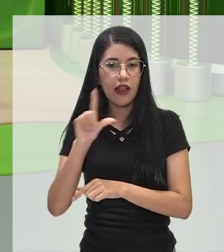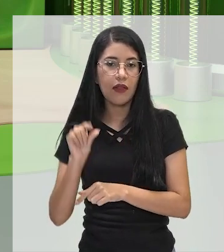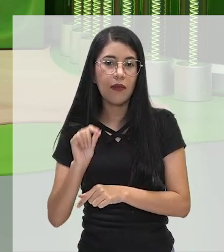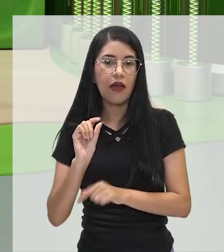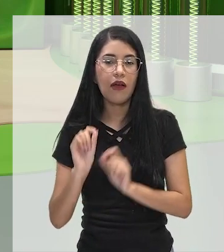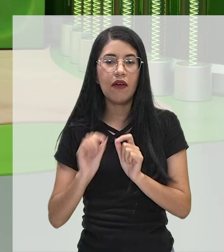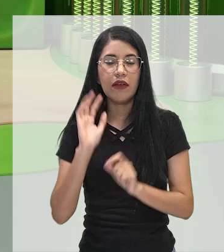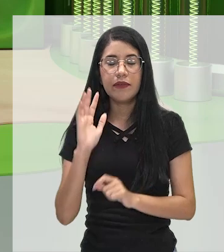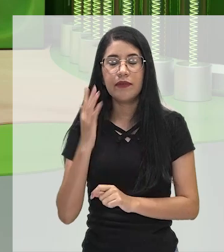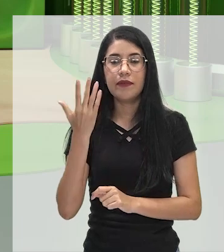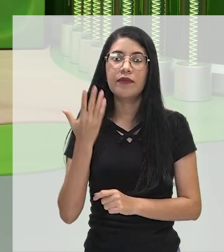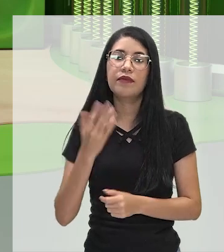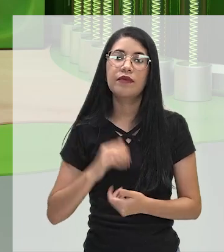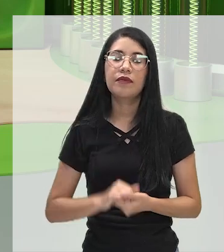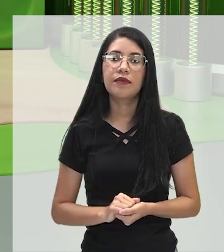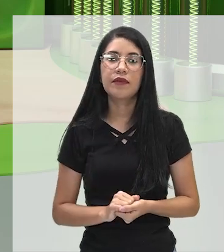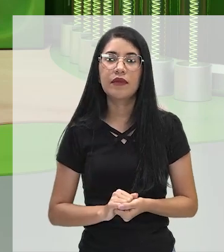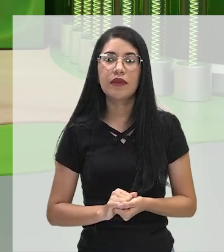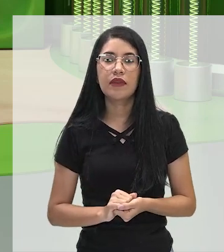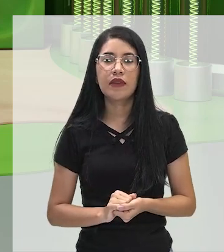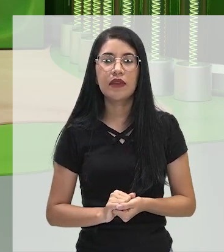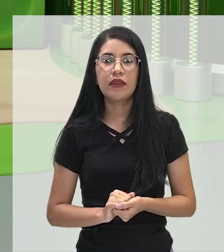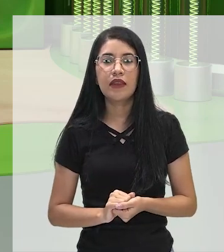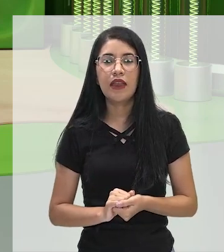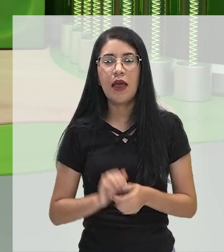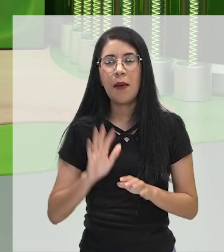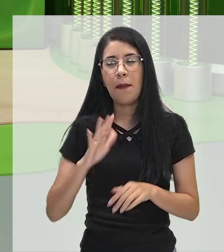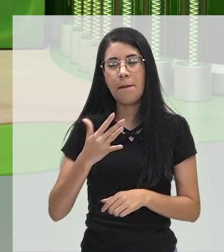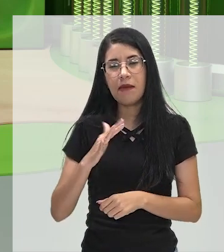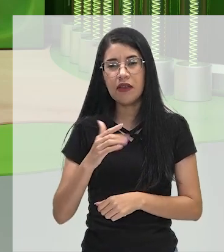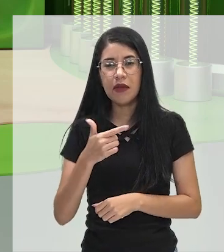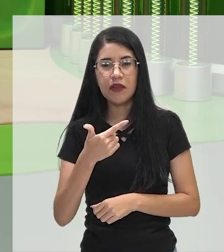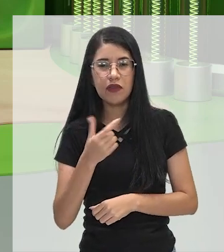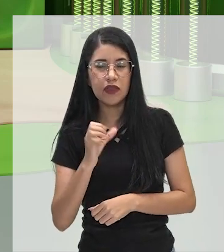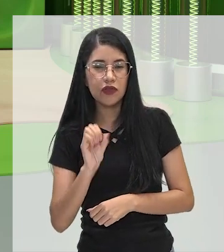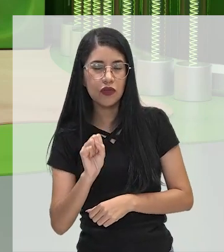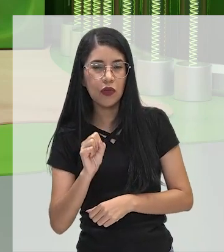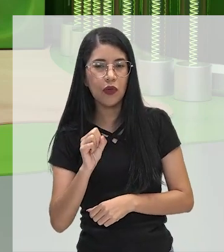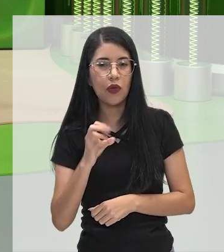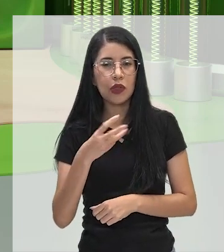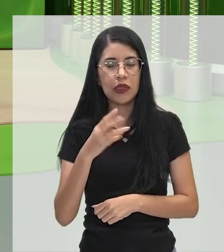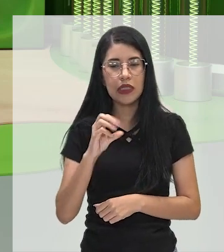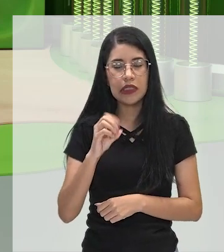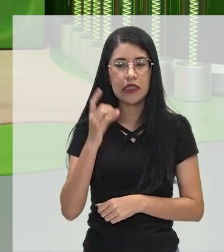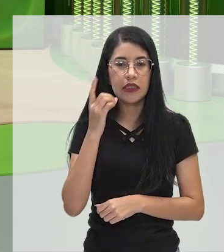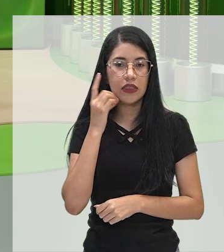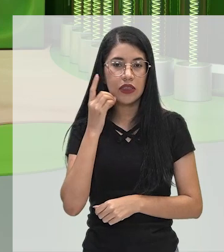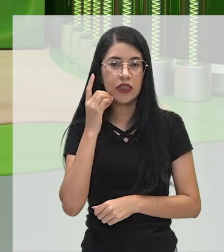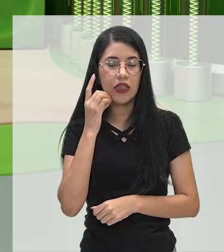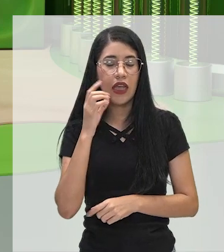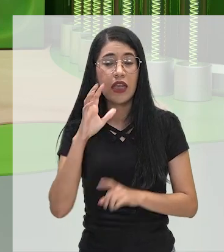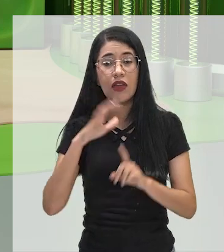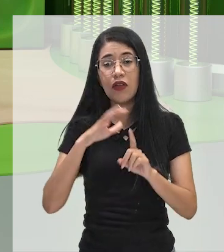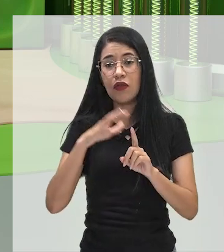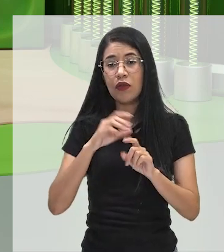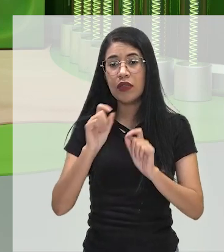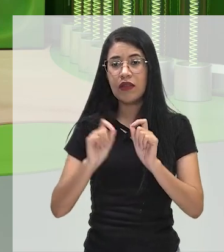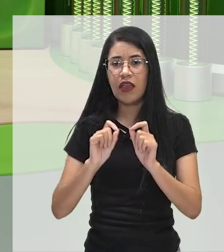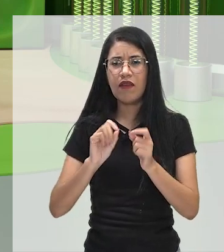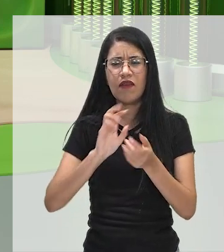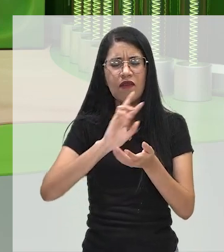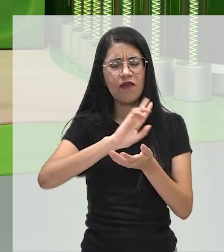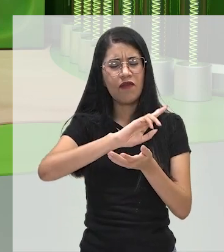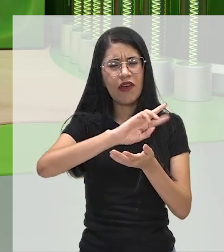lunar, que como eu falei, ele vai acontecer ali no período de 28 dias, né, que é aproximadamente um mês, ele vai influenciar em